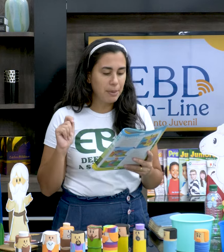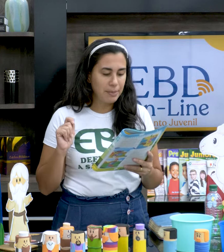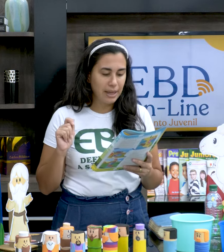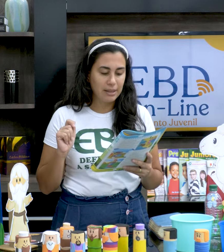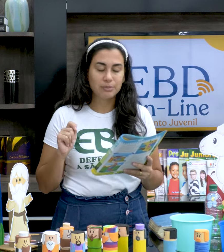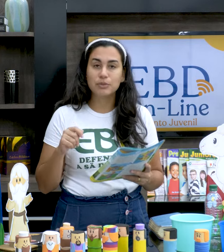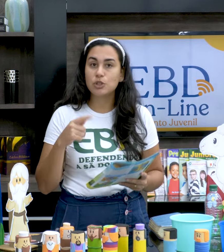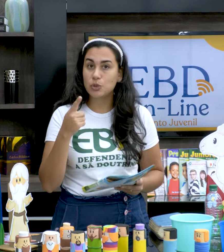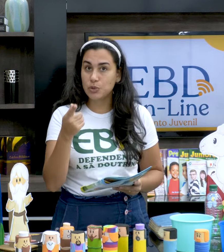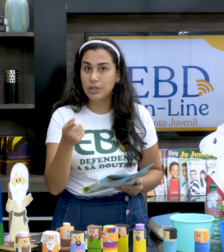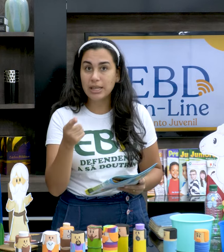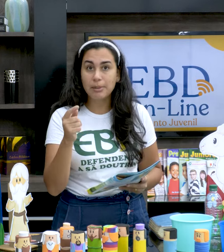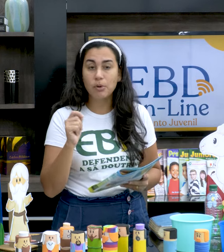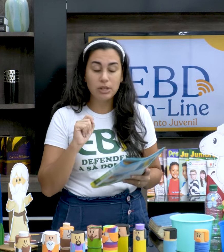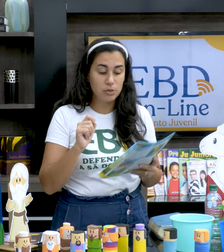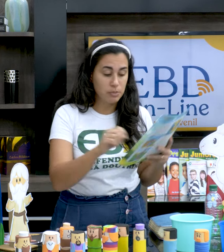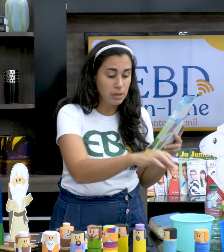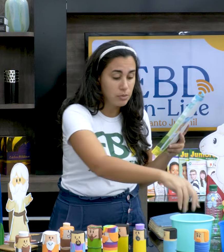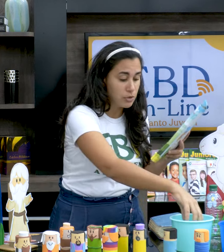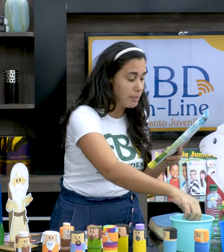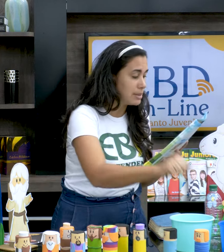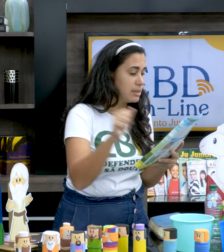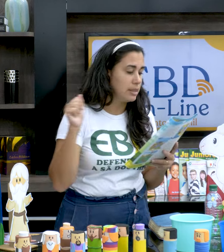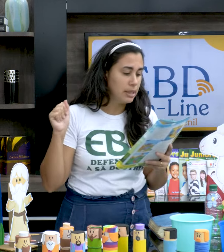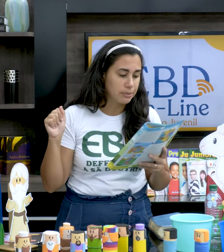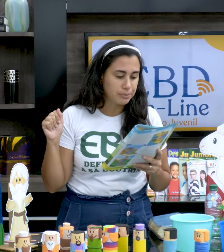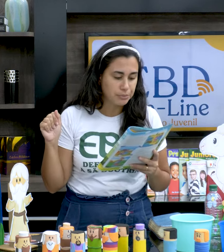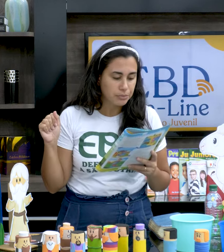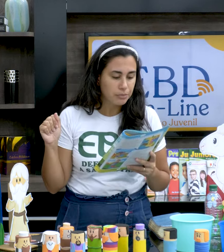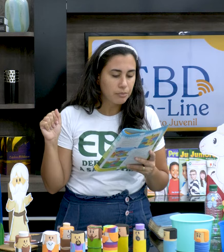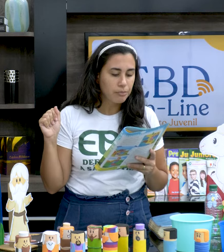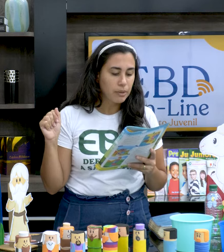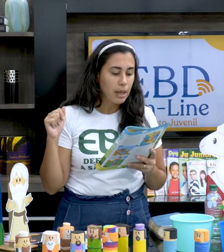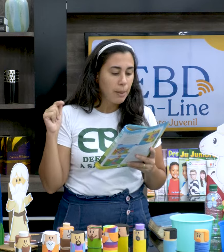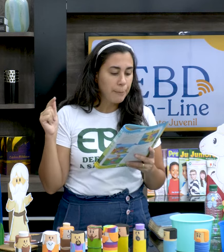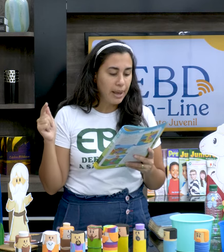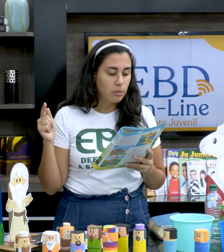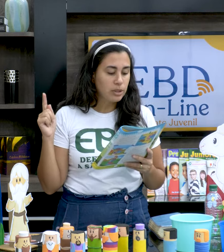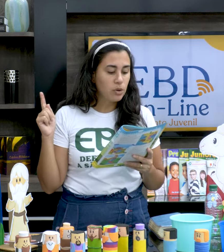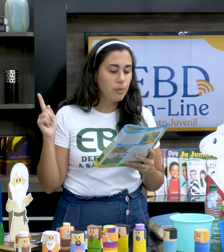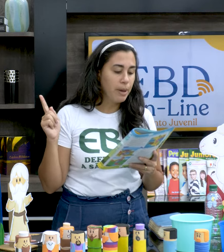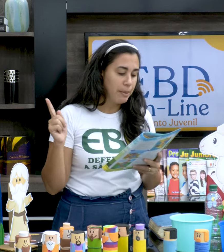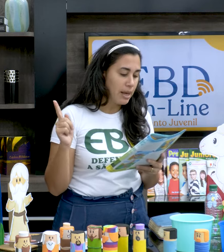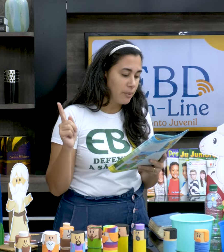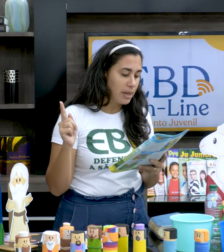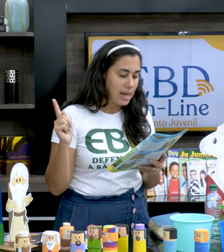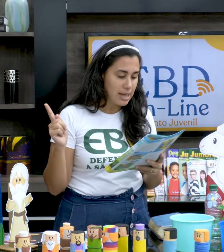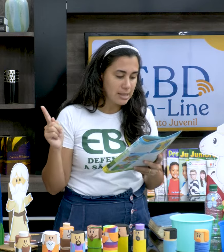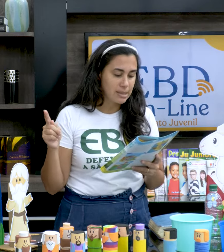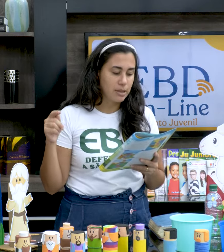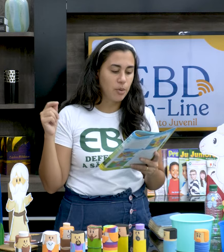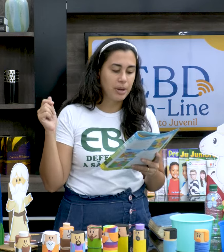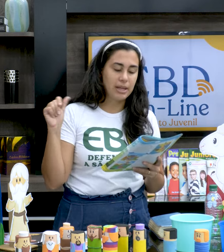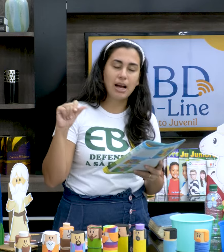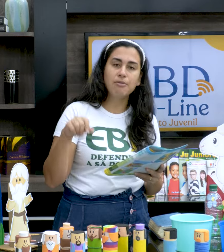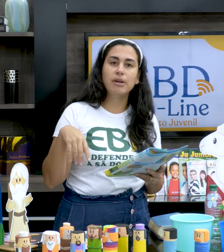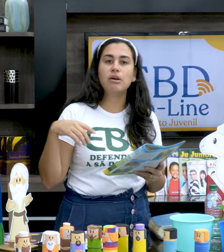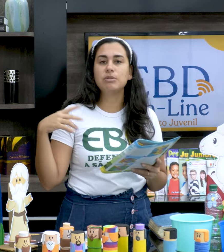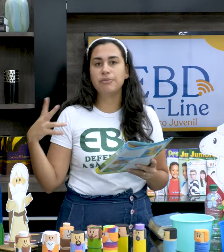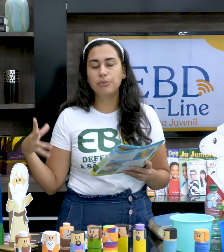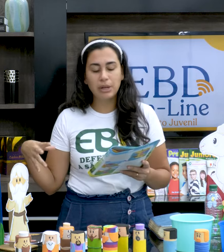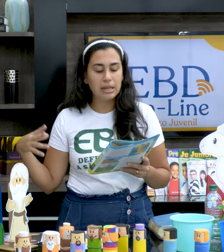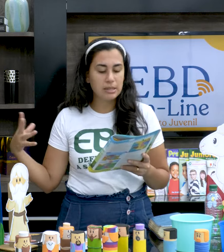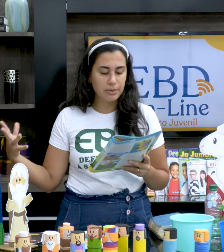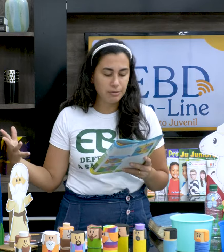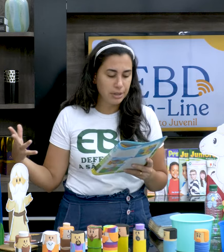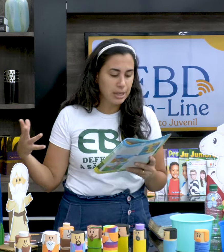água para beber. Sugira que molhe as mãos na bacia. Pergunte como bebem água em casa, se comprar de garrafão,